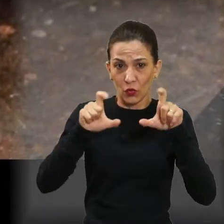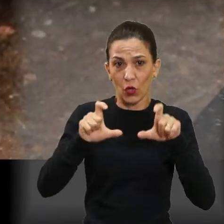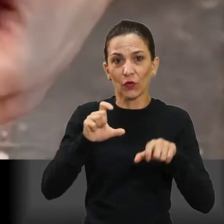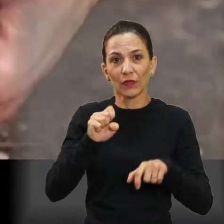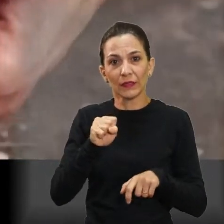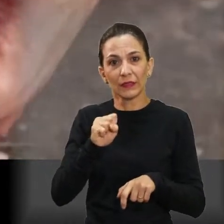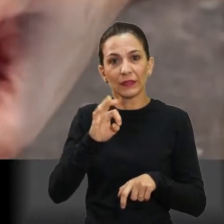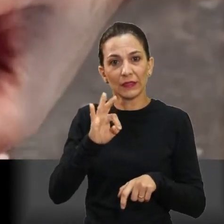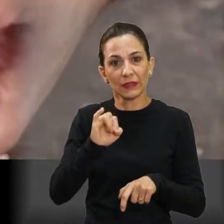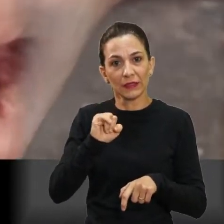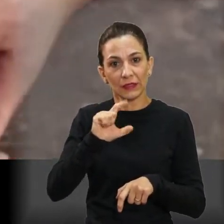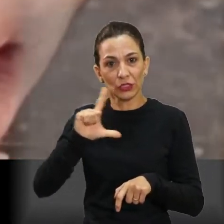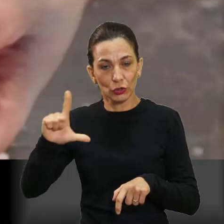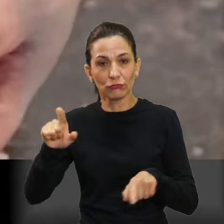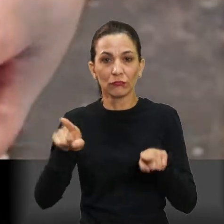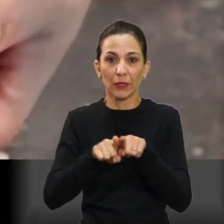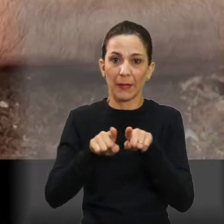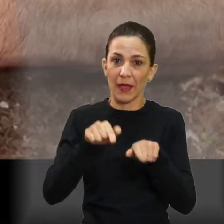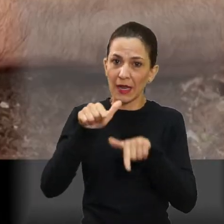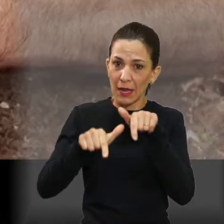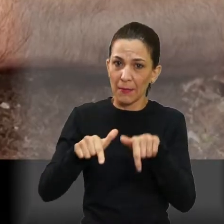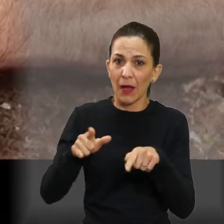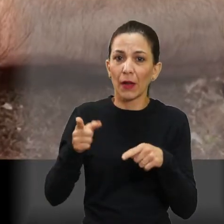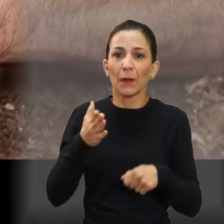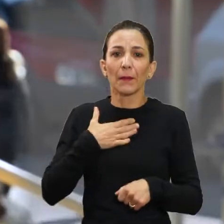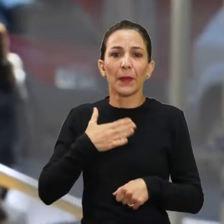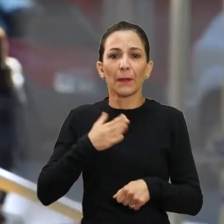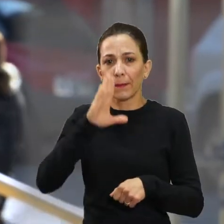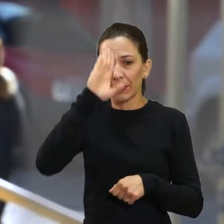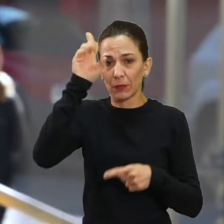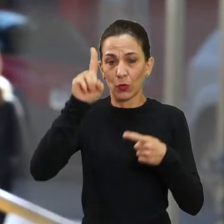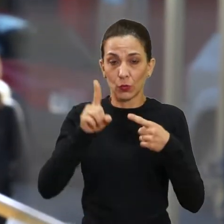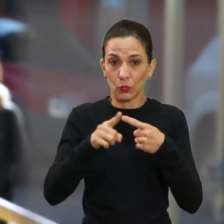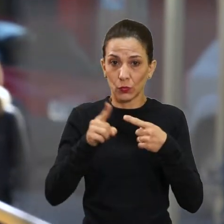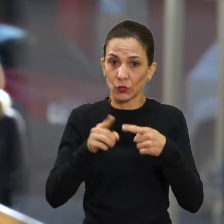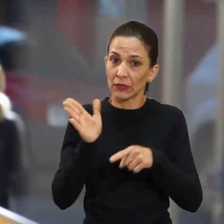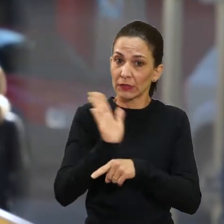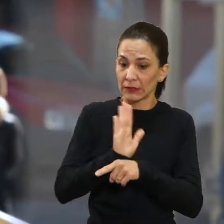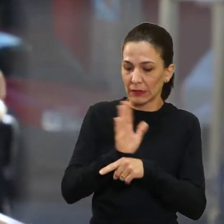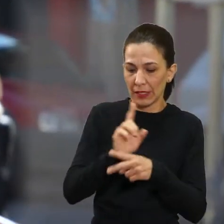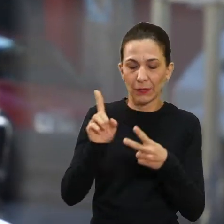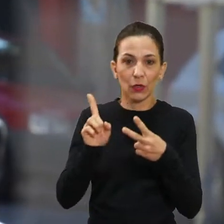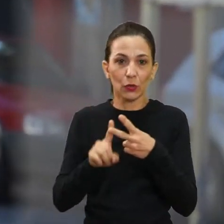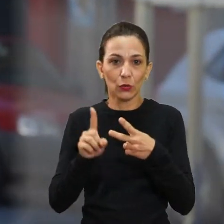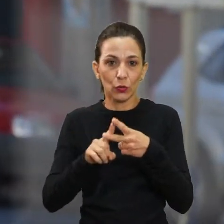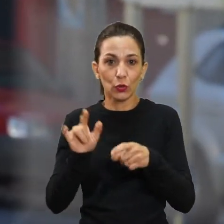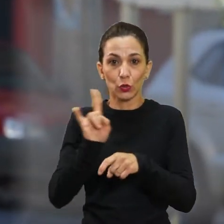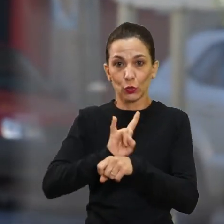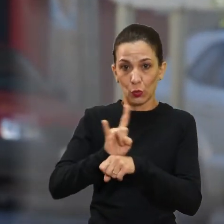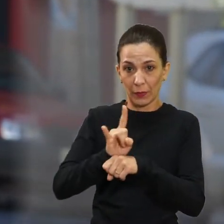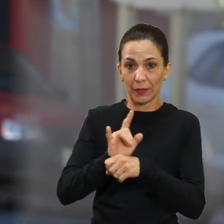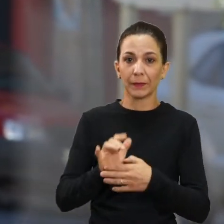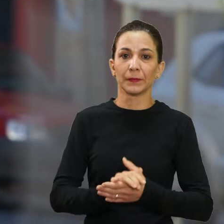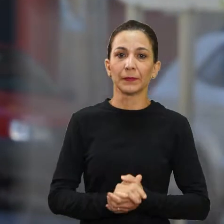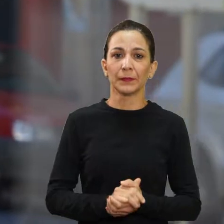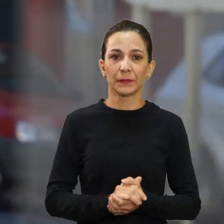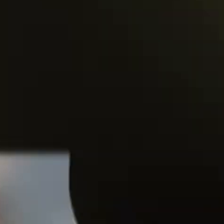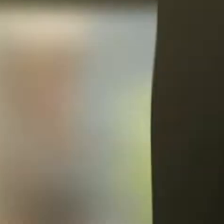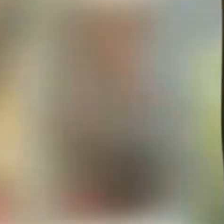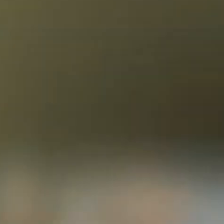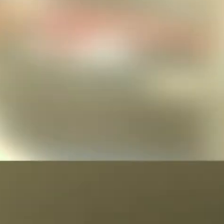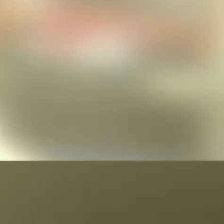fotógrafo também, fotógrafo still, mas o meu trabalho está relacionado diretamente ao audiovisual, especificamente ao cinema e